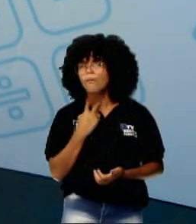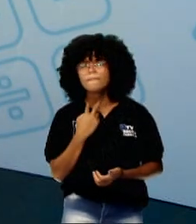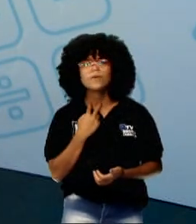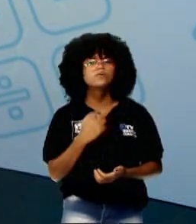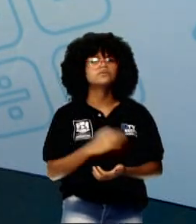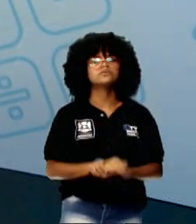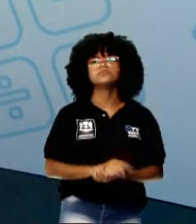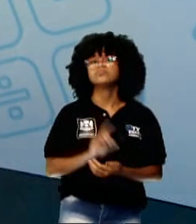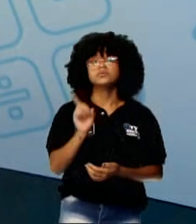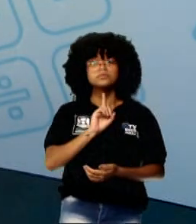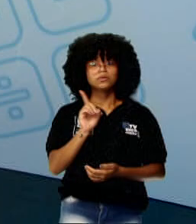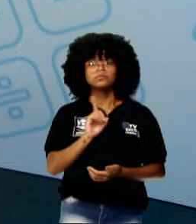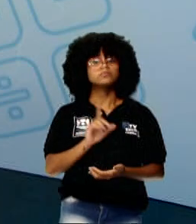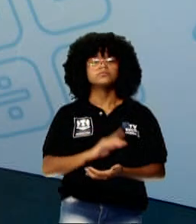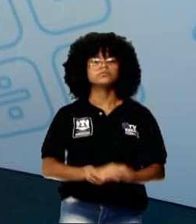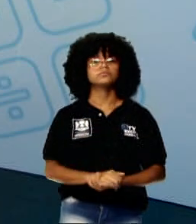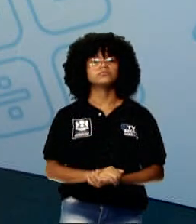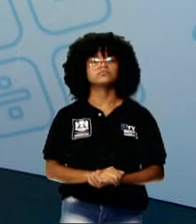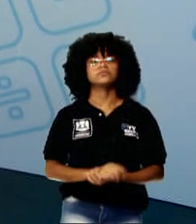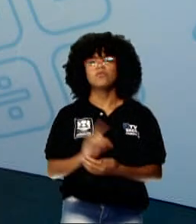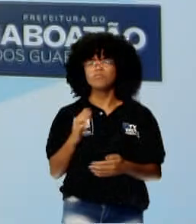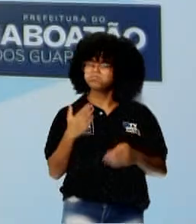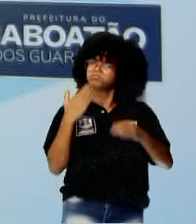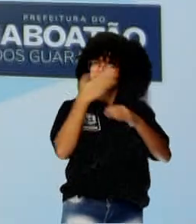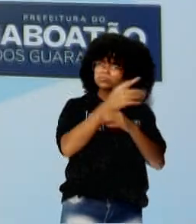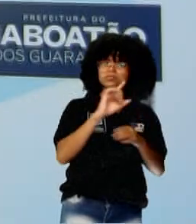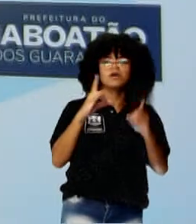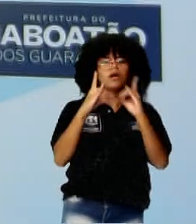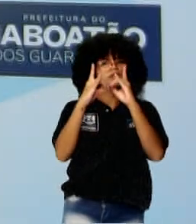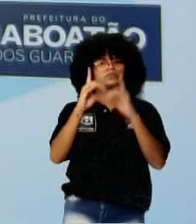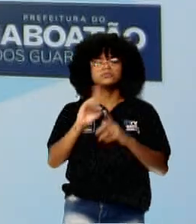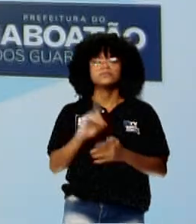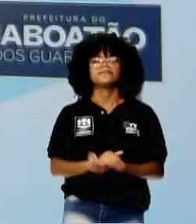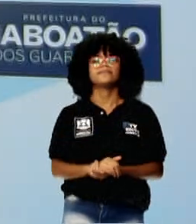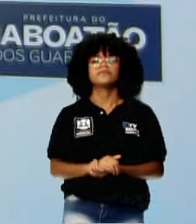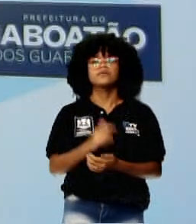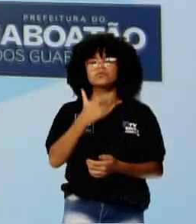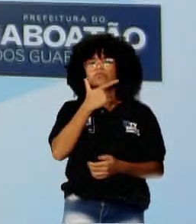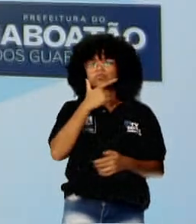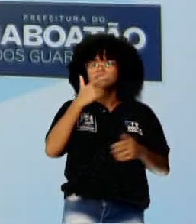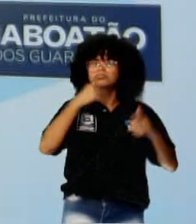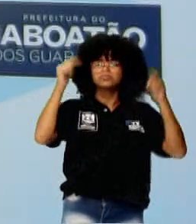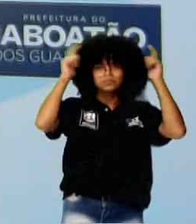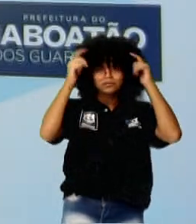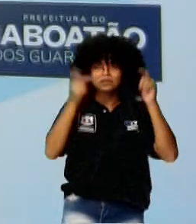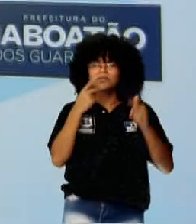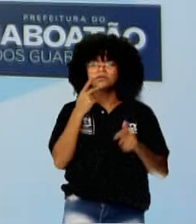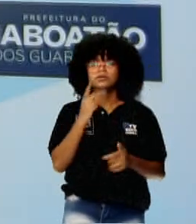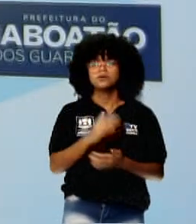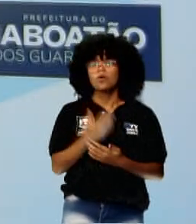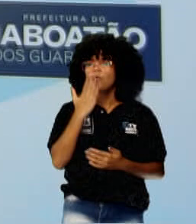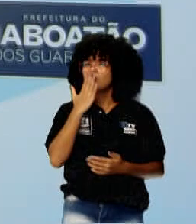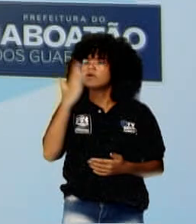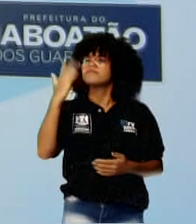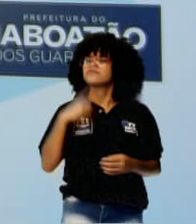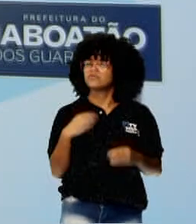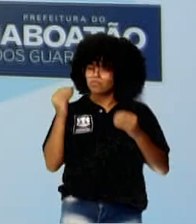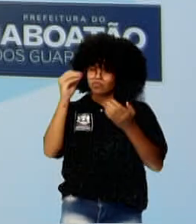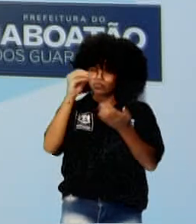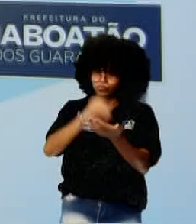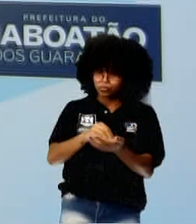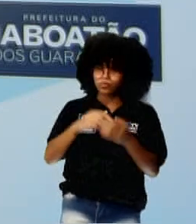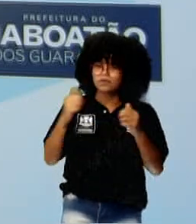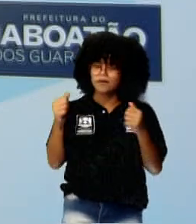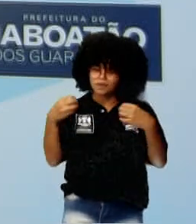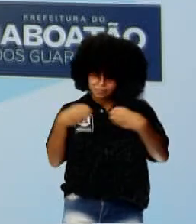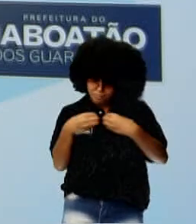nenhum. Por favor, não, não, absolutamente. E o príncipe disse, Eu prometo que eu vou dar a ela o melhor lugar. Ela vai estar sempre